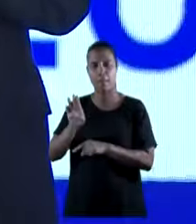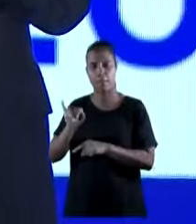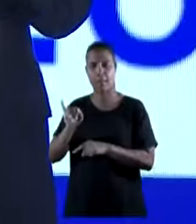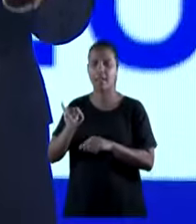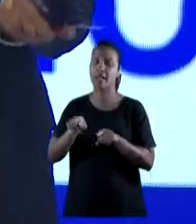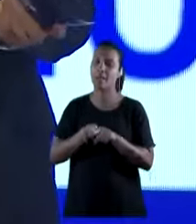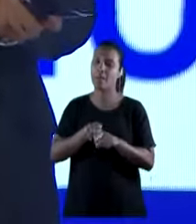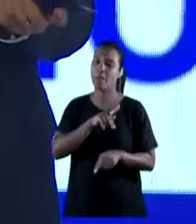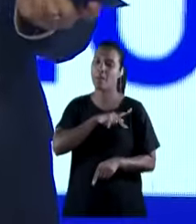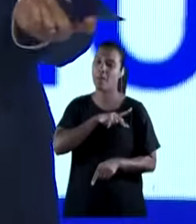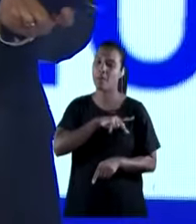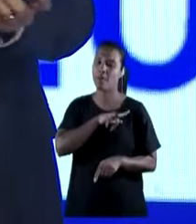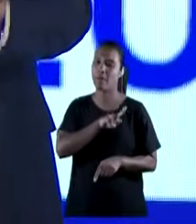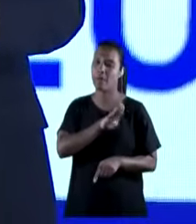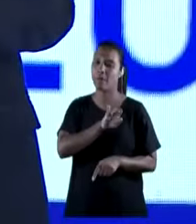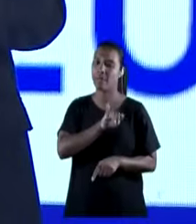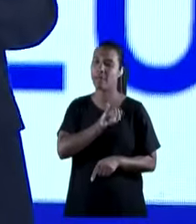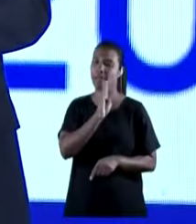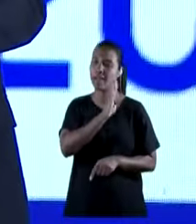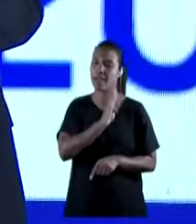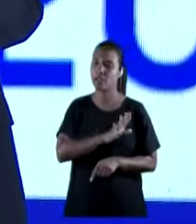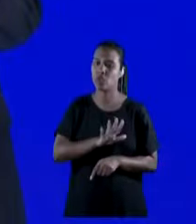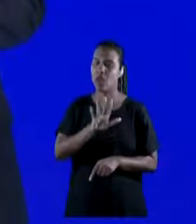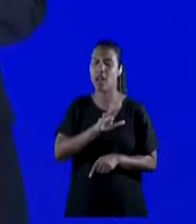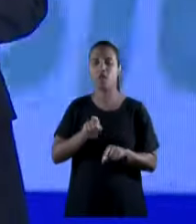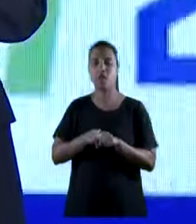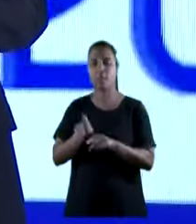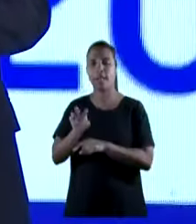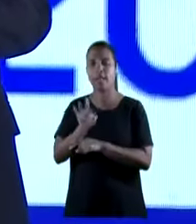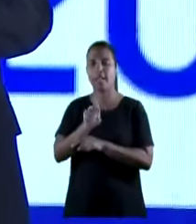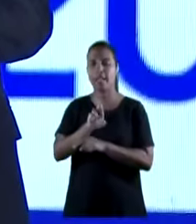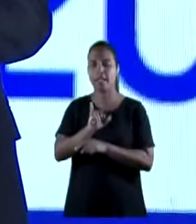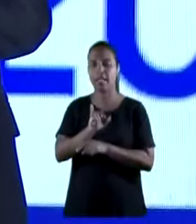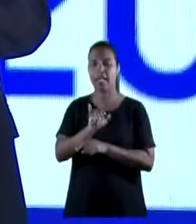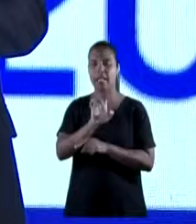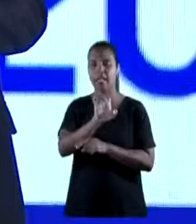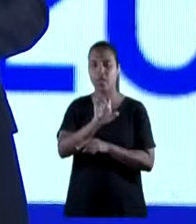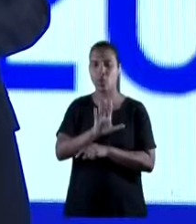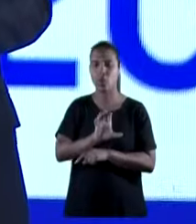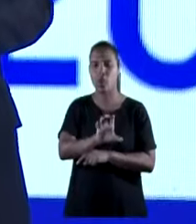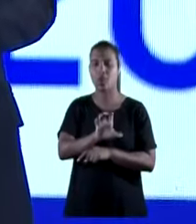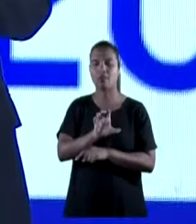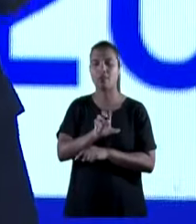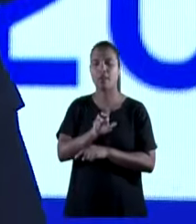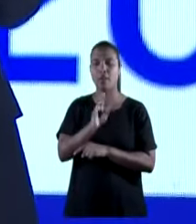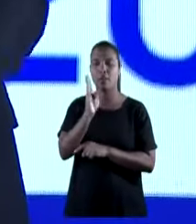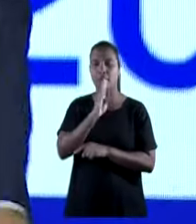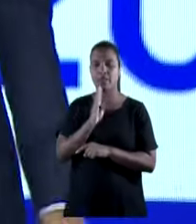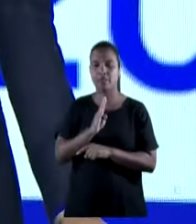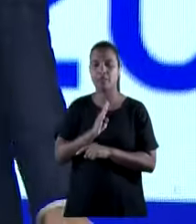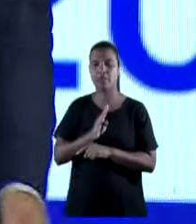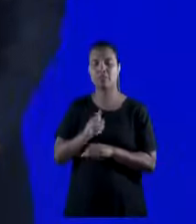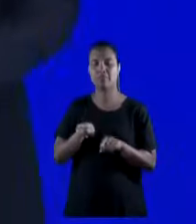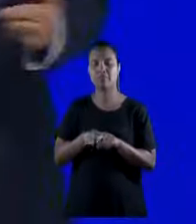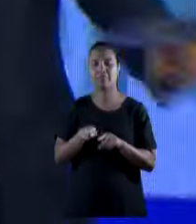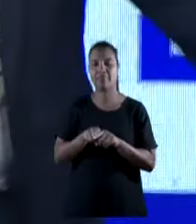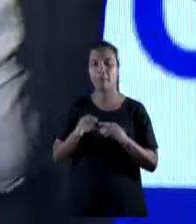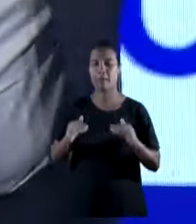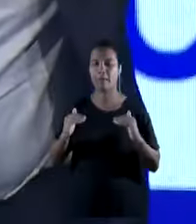Palmeiras é bicampeão nacional e triestadual, o maior campeão do Brasil, do país mais vezes campeão do mundo. Palmas.